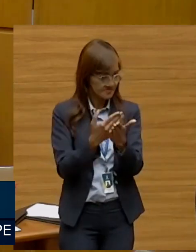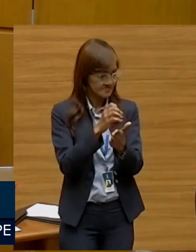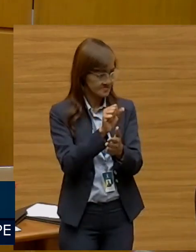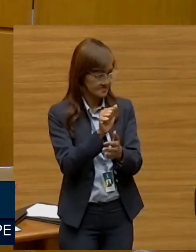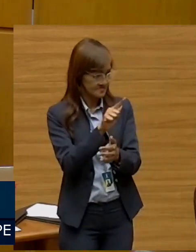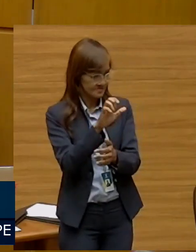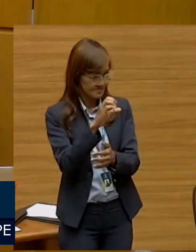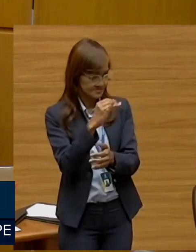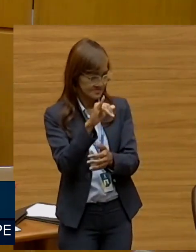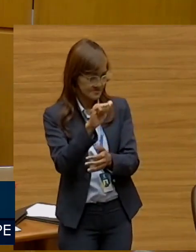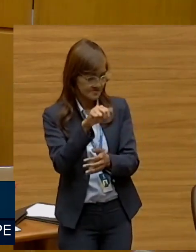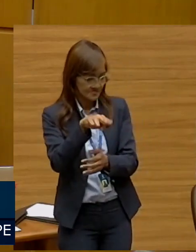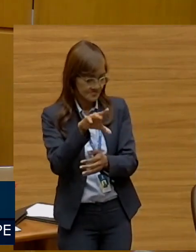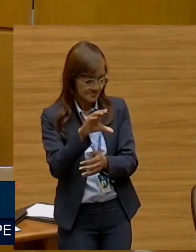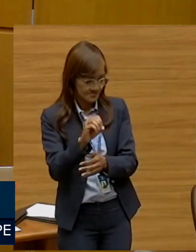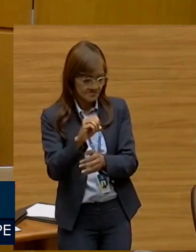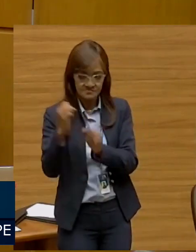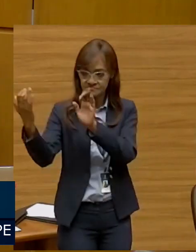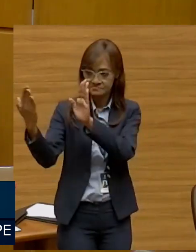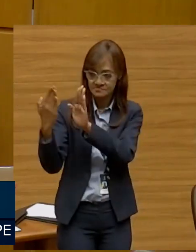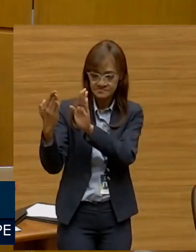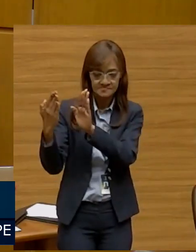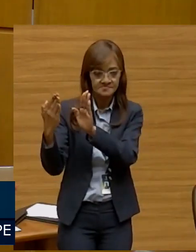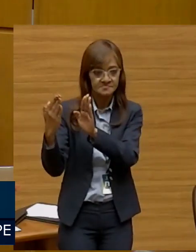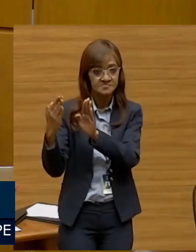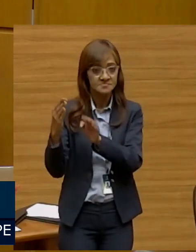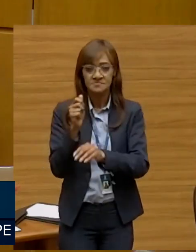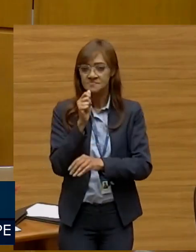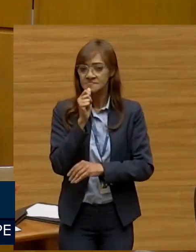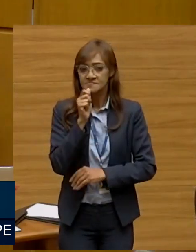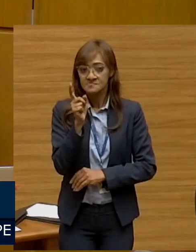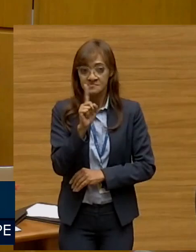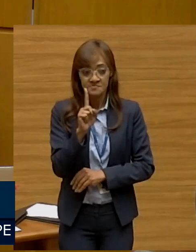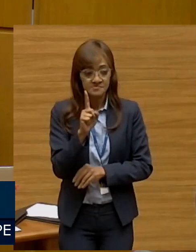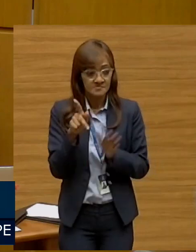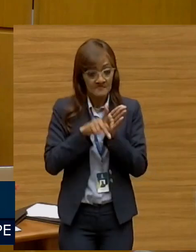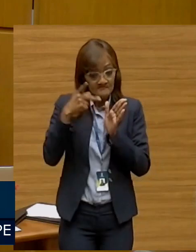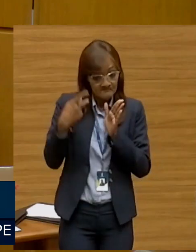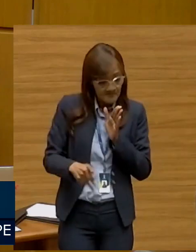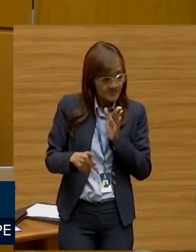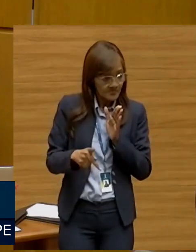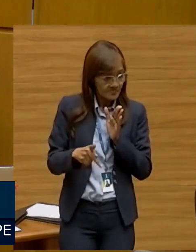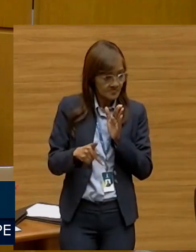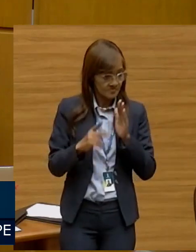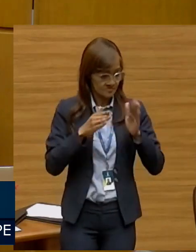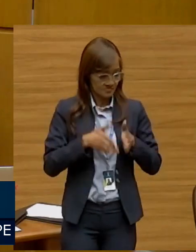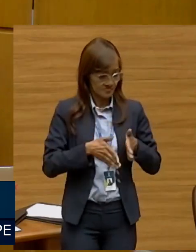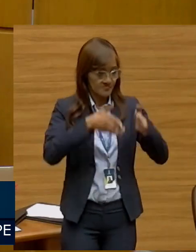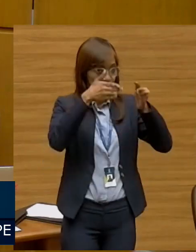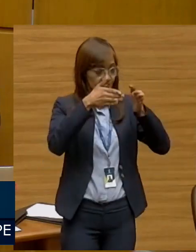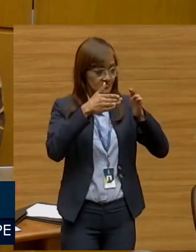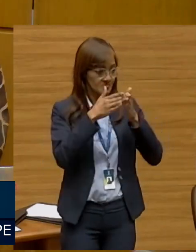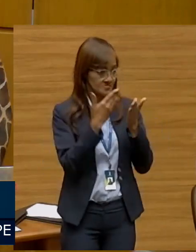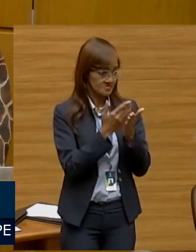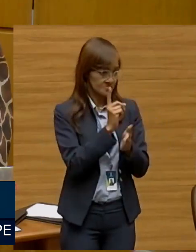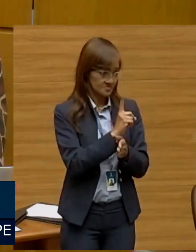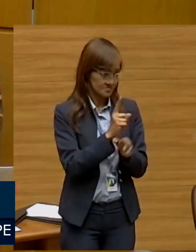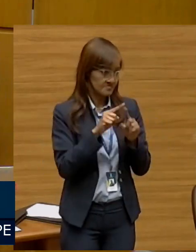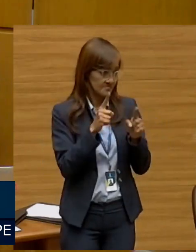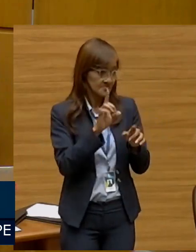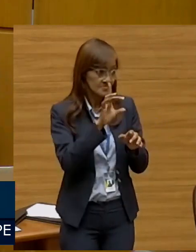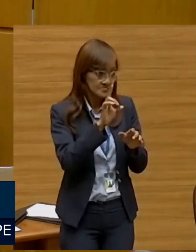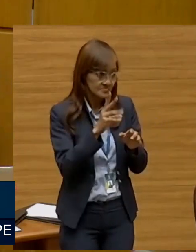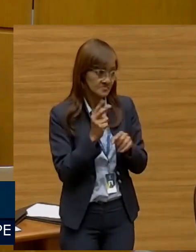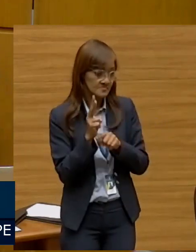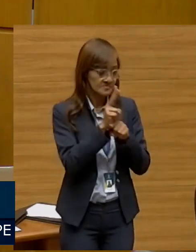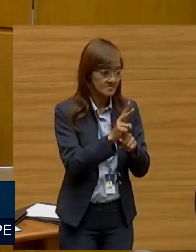frente ao Colégio Salesiano, né? Nós ainda não temos sede própria, é um projeto nosso, né? Inclusive a gente tem